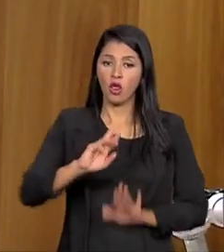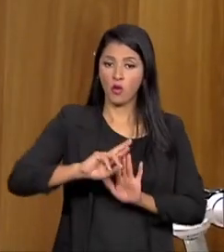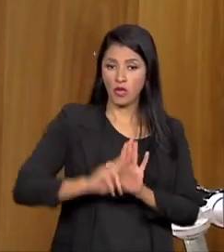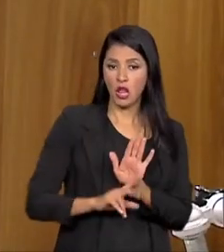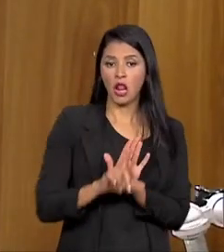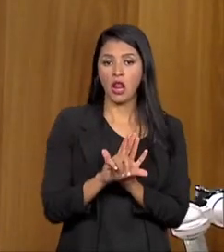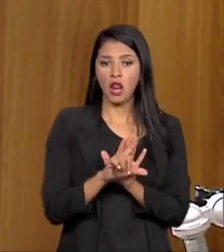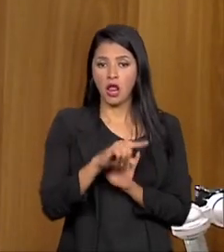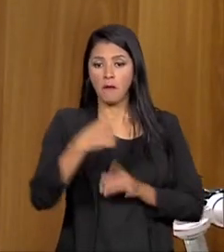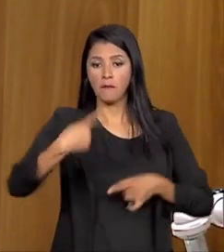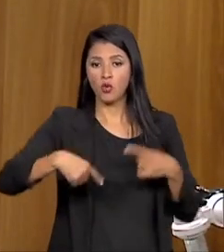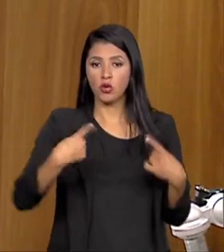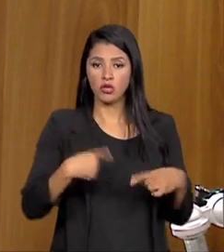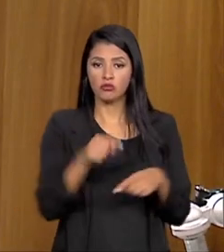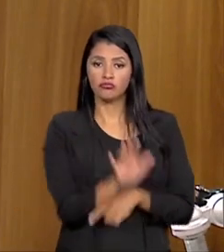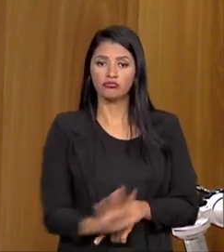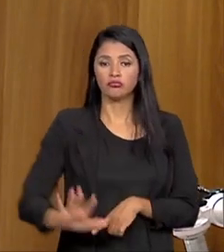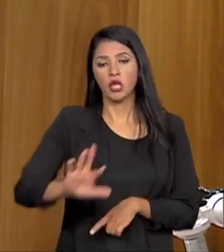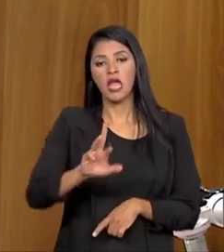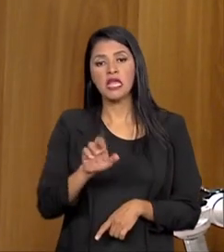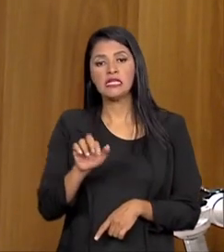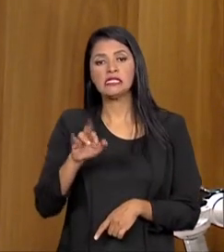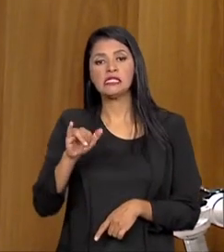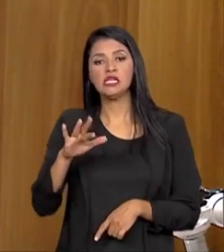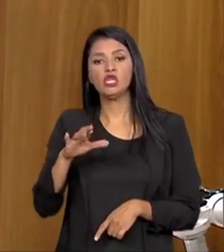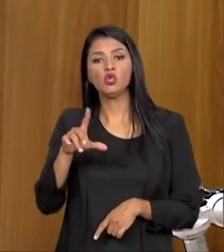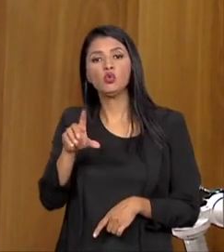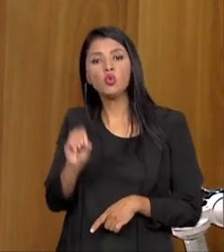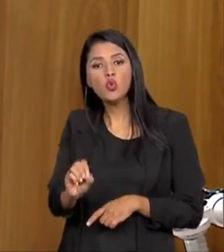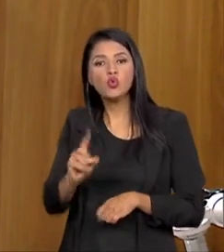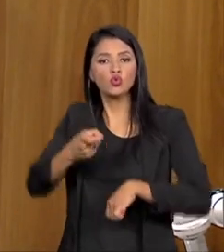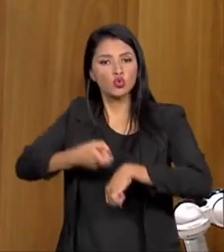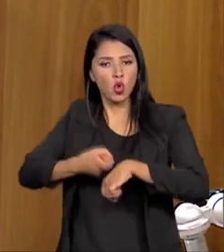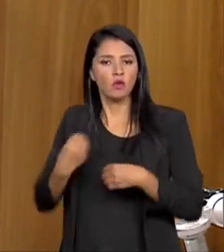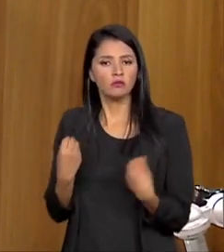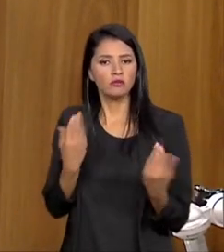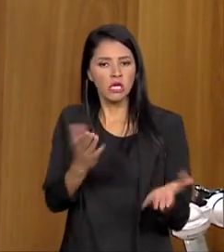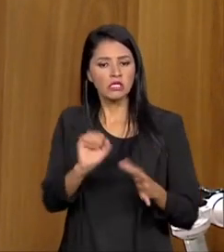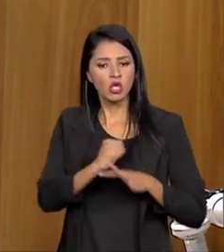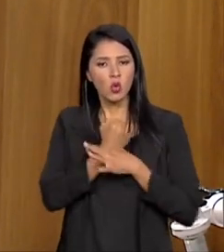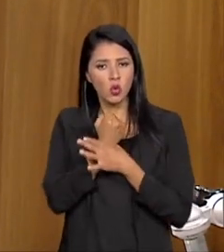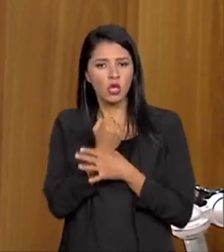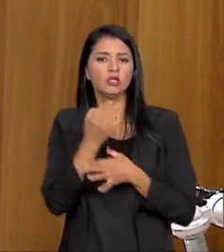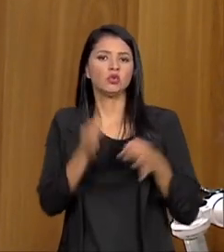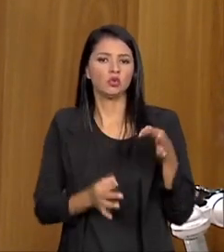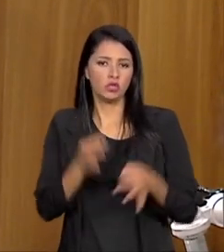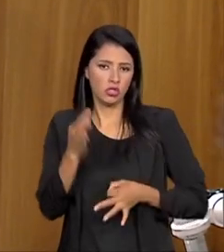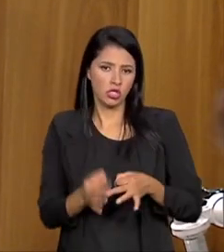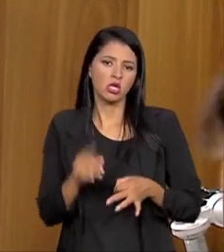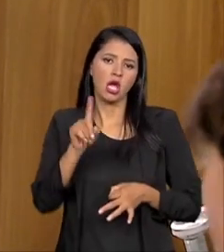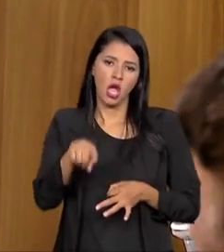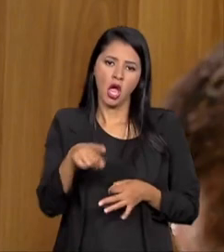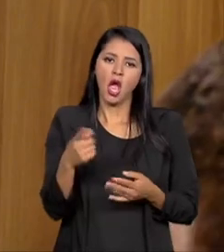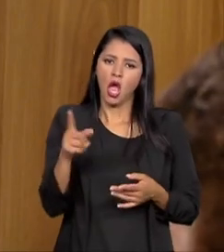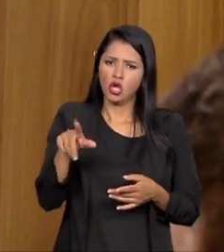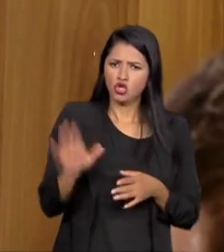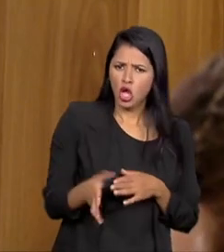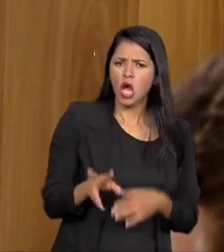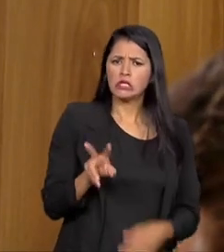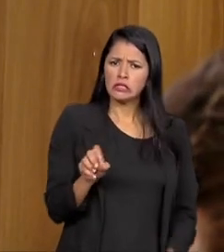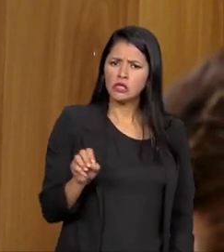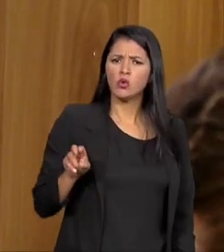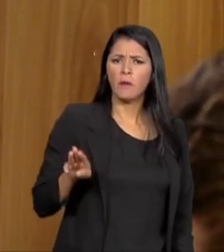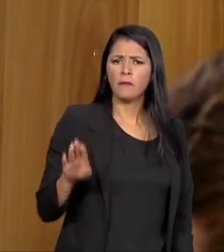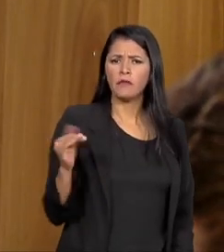lei política nacional de resíduos sólidos traz segurança jurídica e o investimento vem nesse caso de resíduos já são 5 bilhões de reais